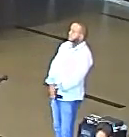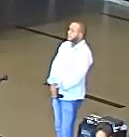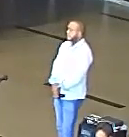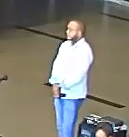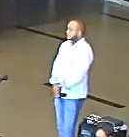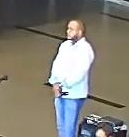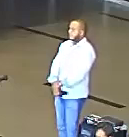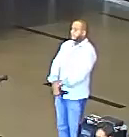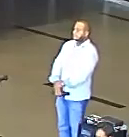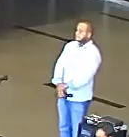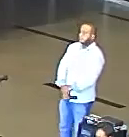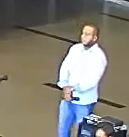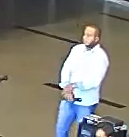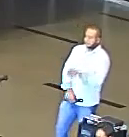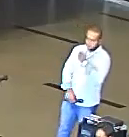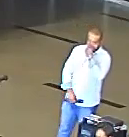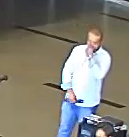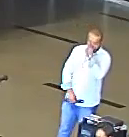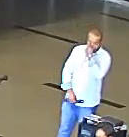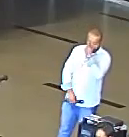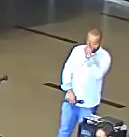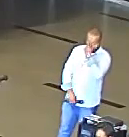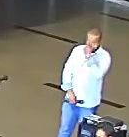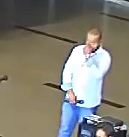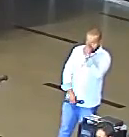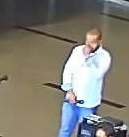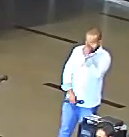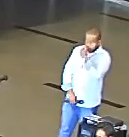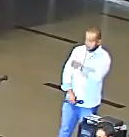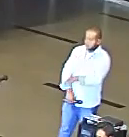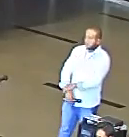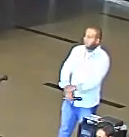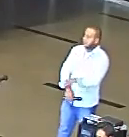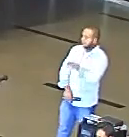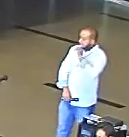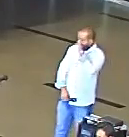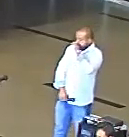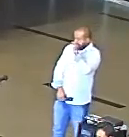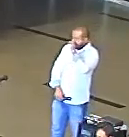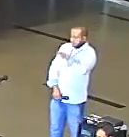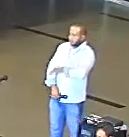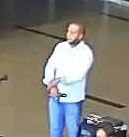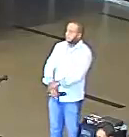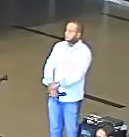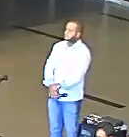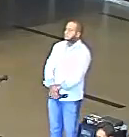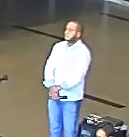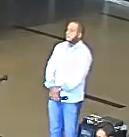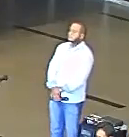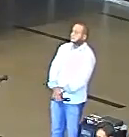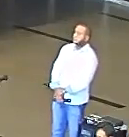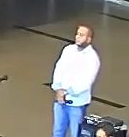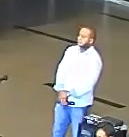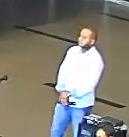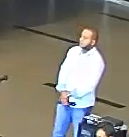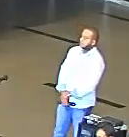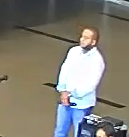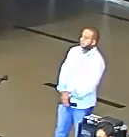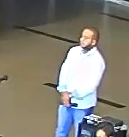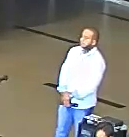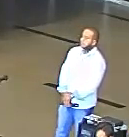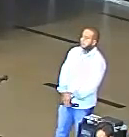constar no CRLV o tipo de acessibilidade que ele tem possui E aí por isso que ela acaba recebendo aquele